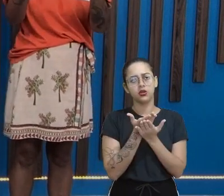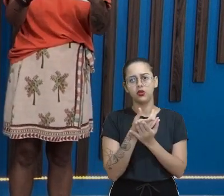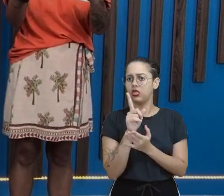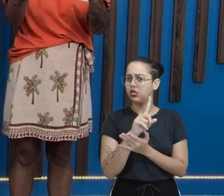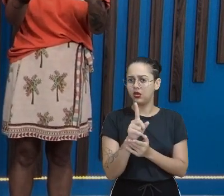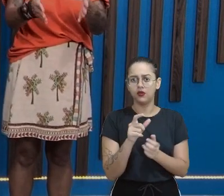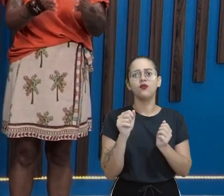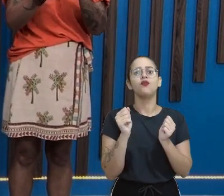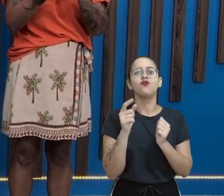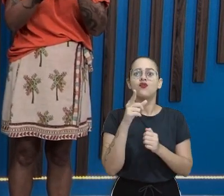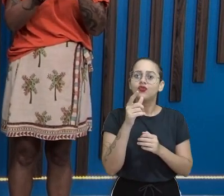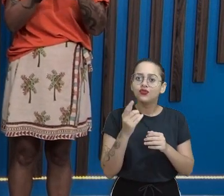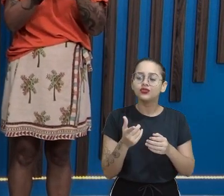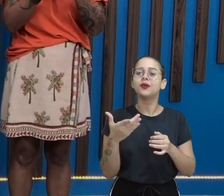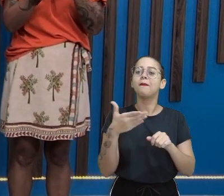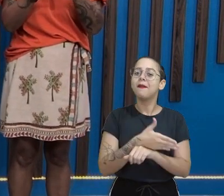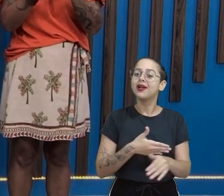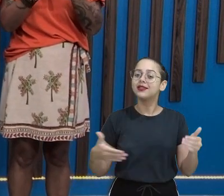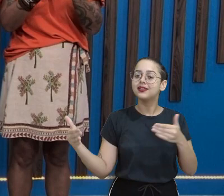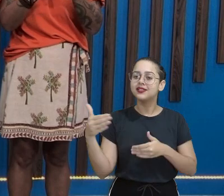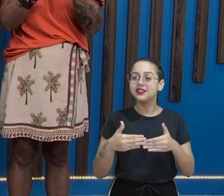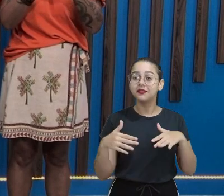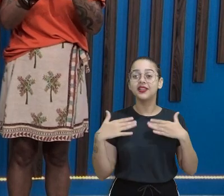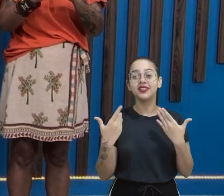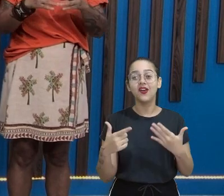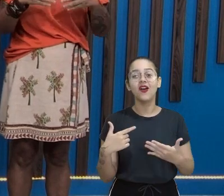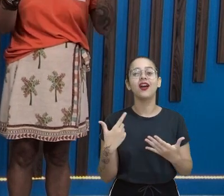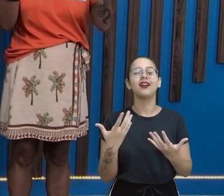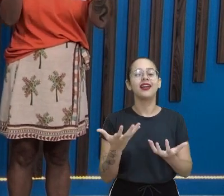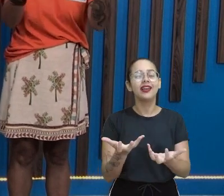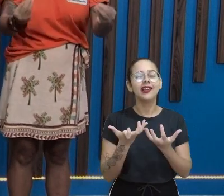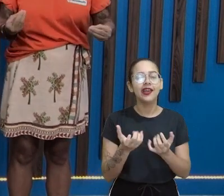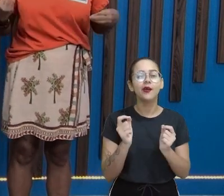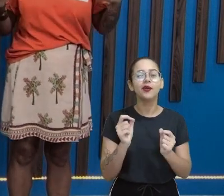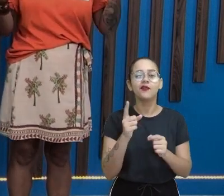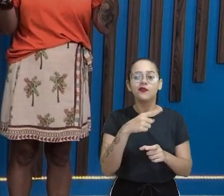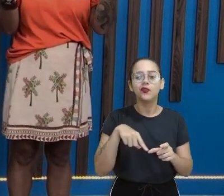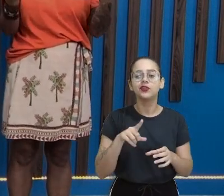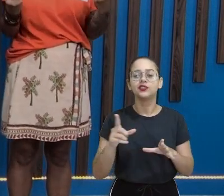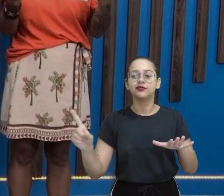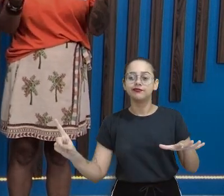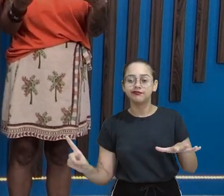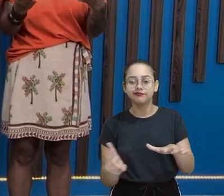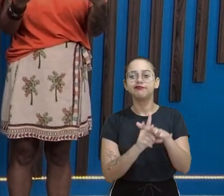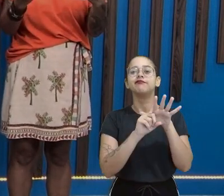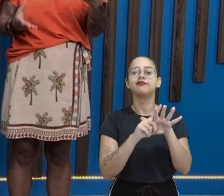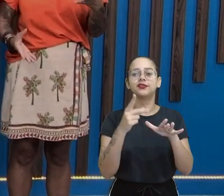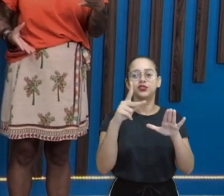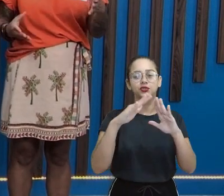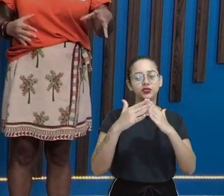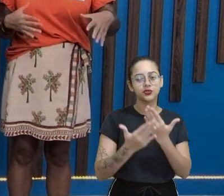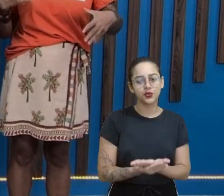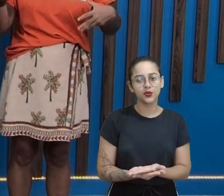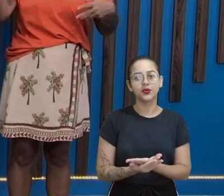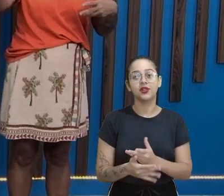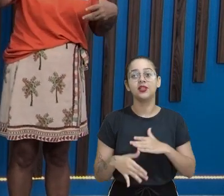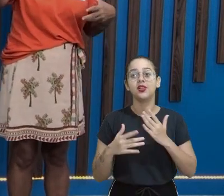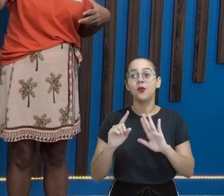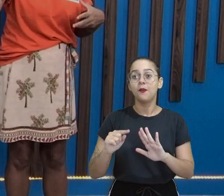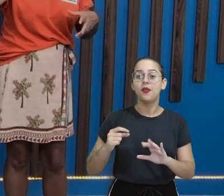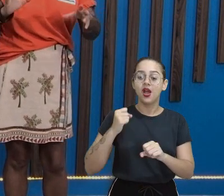faz parte disso. Então, o que a gente quer é que você esteja cada vez mais inserido e atuante na sua escola. Então, para o